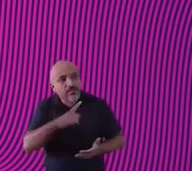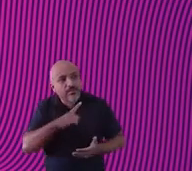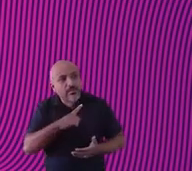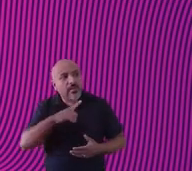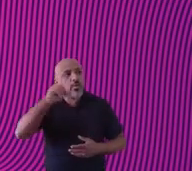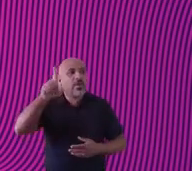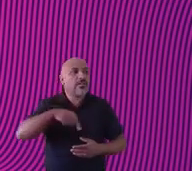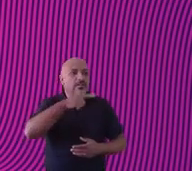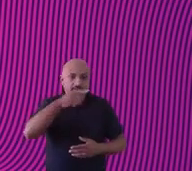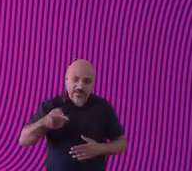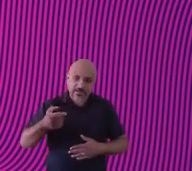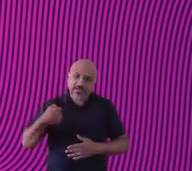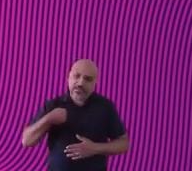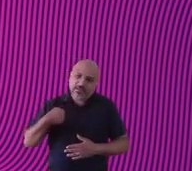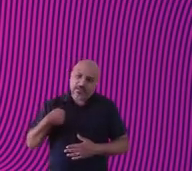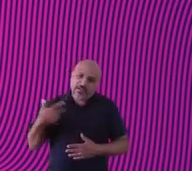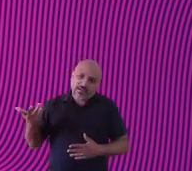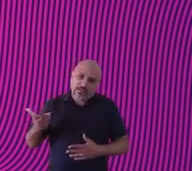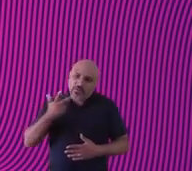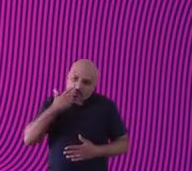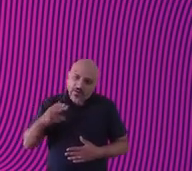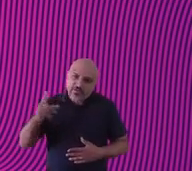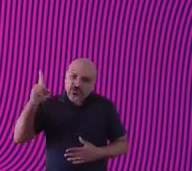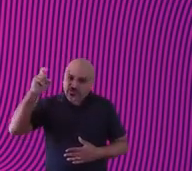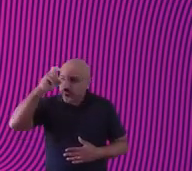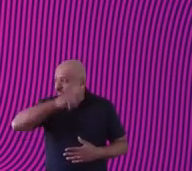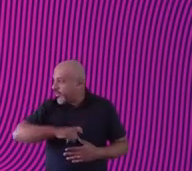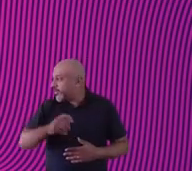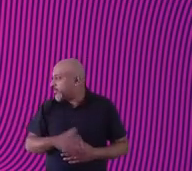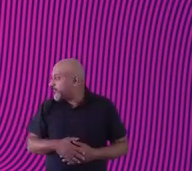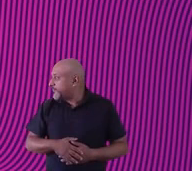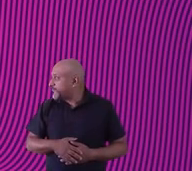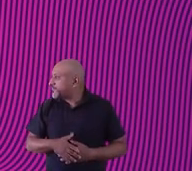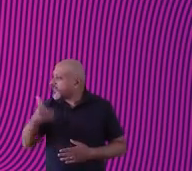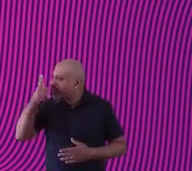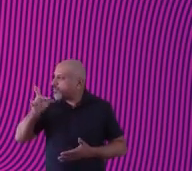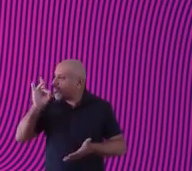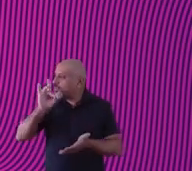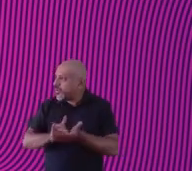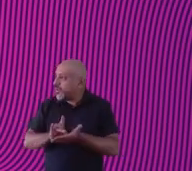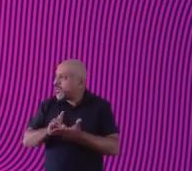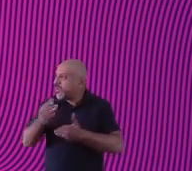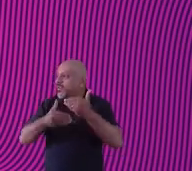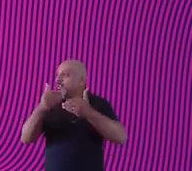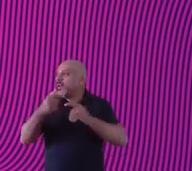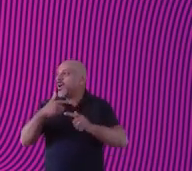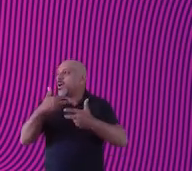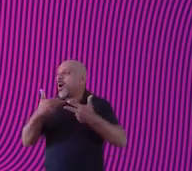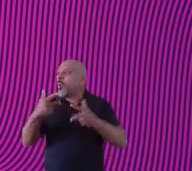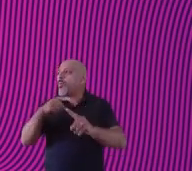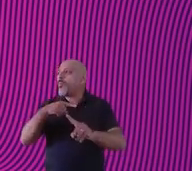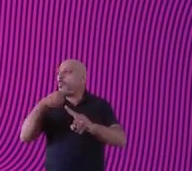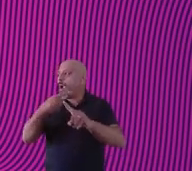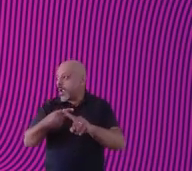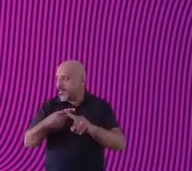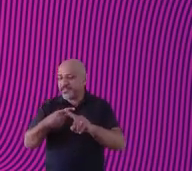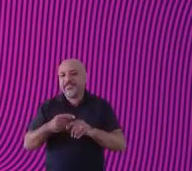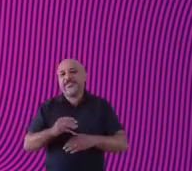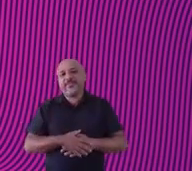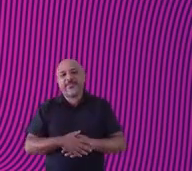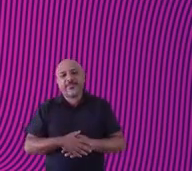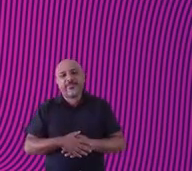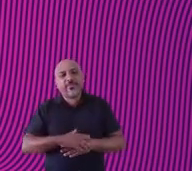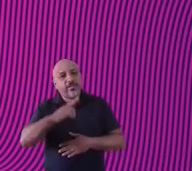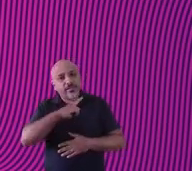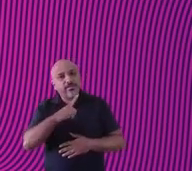anulado então eu eu acho e esse consiga acrescentar algo mais né então você acaba ficando